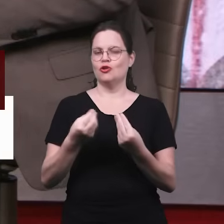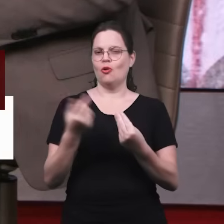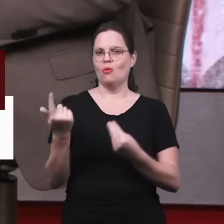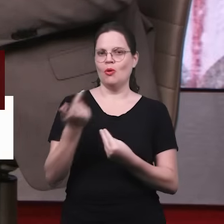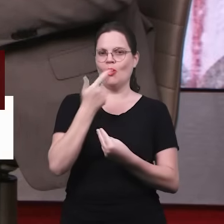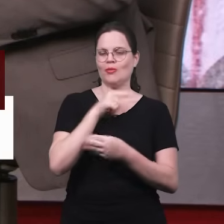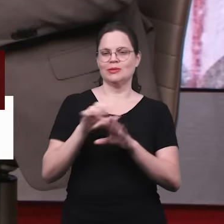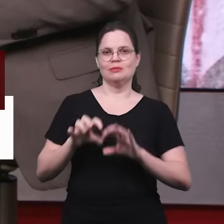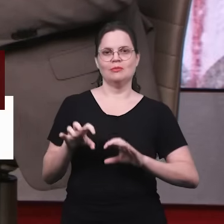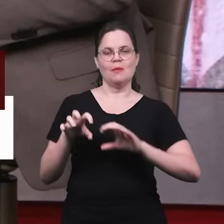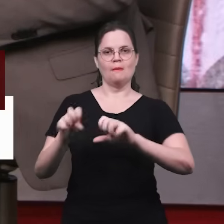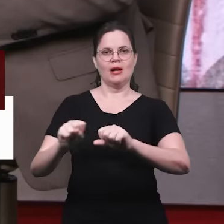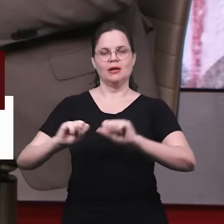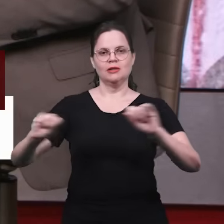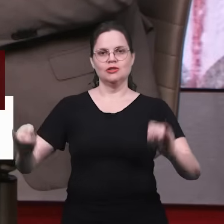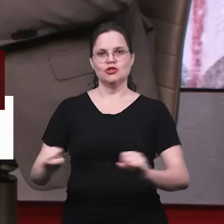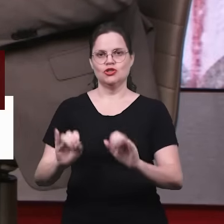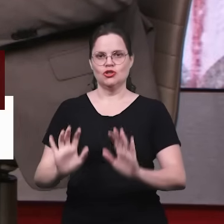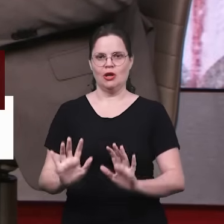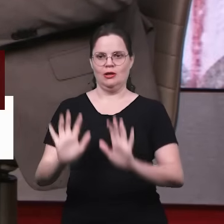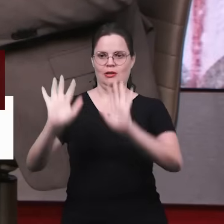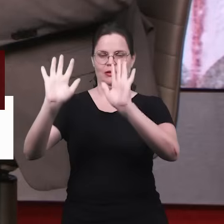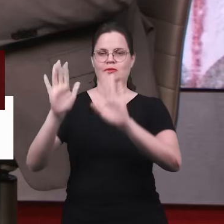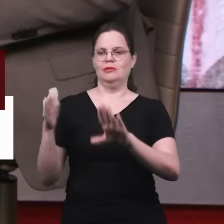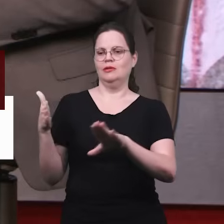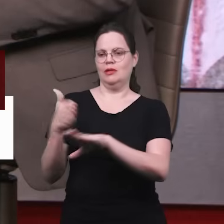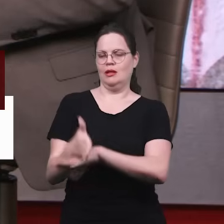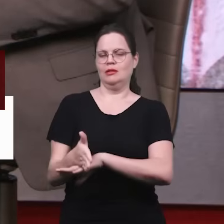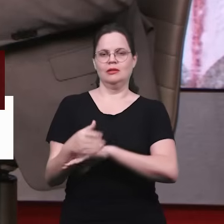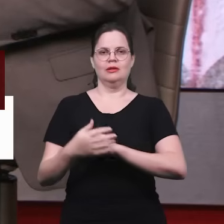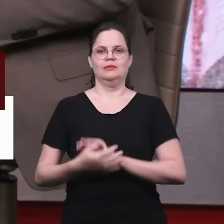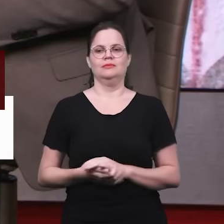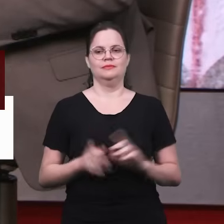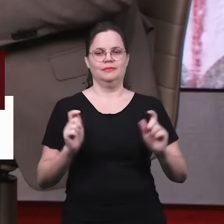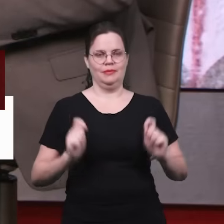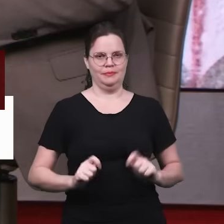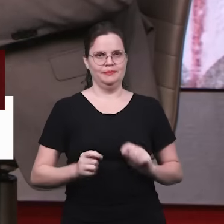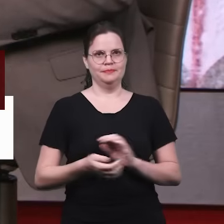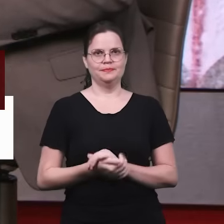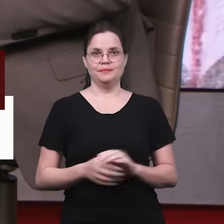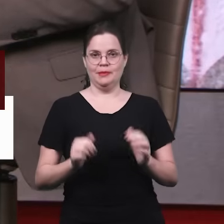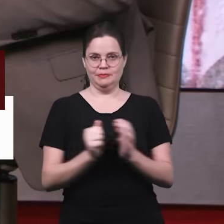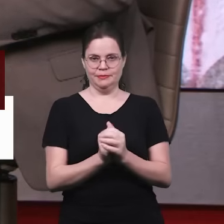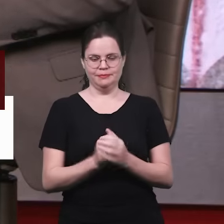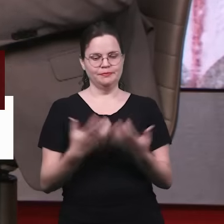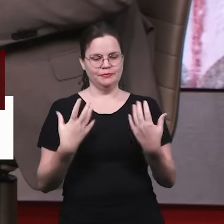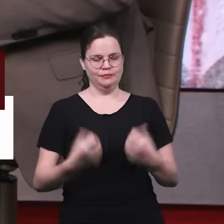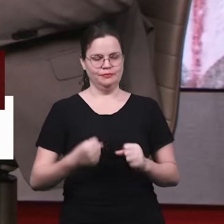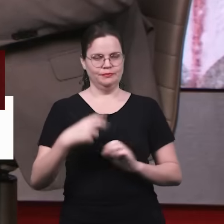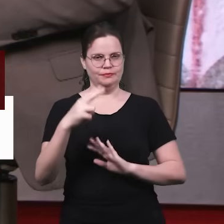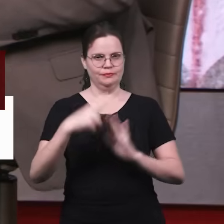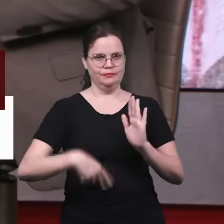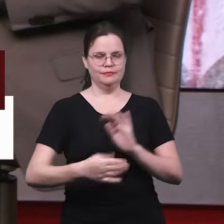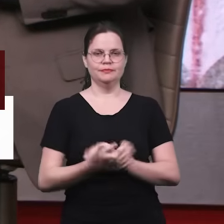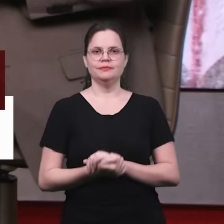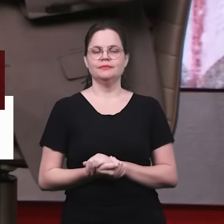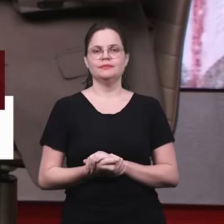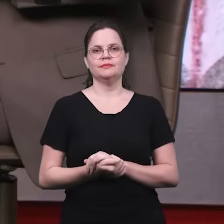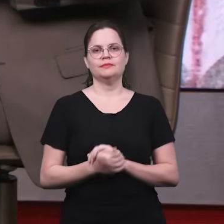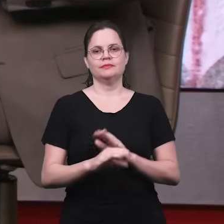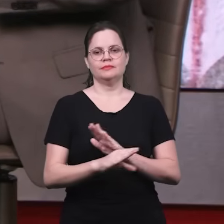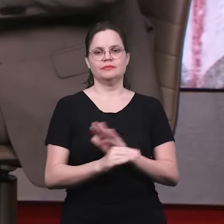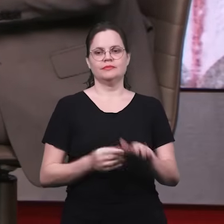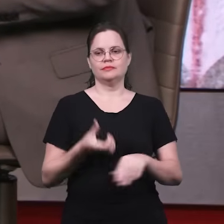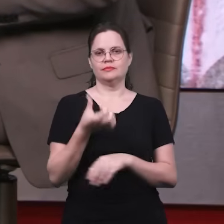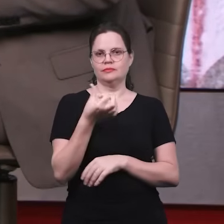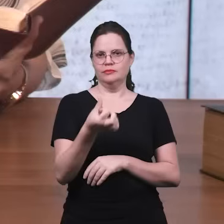capítulo 6, eles iriam entrar a cidade de Jericó. Amém? Vamos ler juntos? Capítulo 6